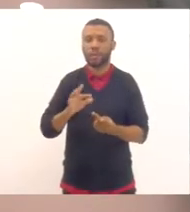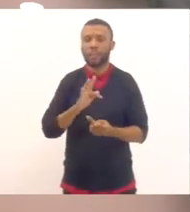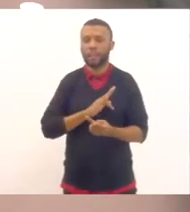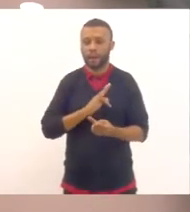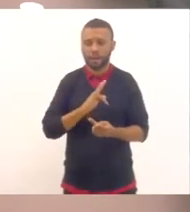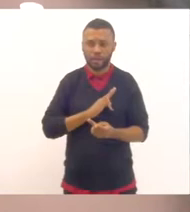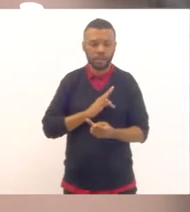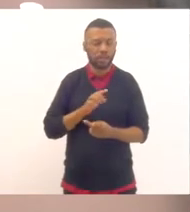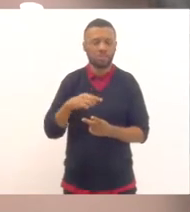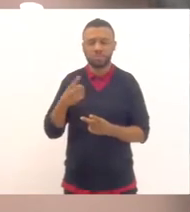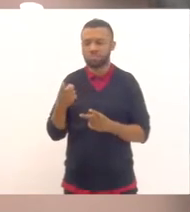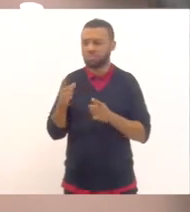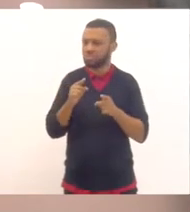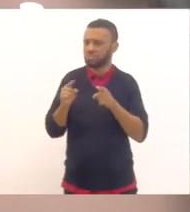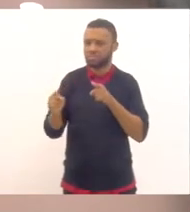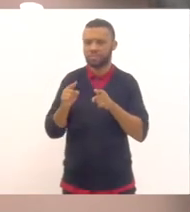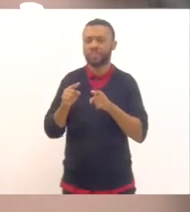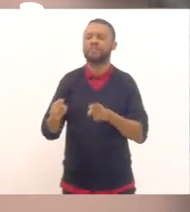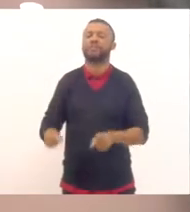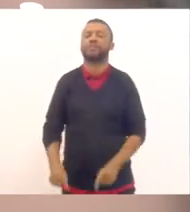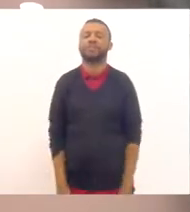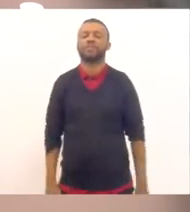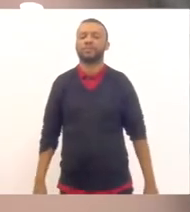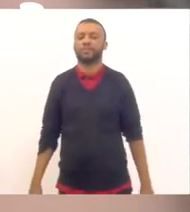Marta depois dos Paulo